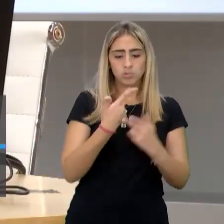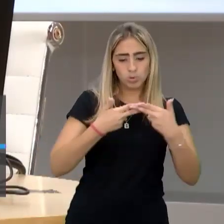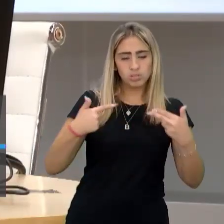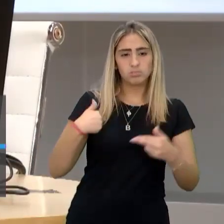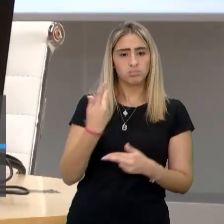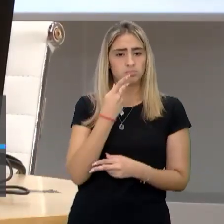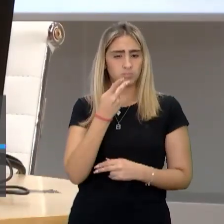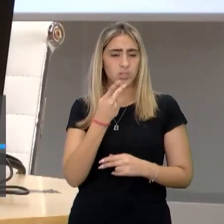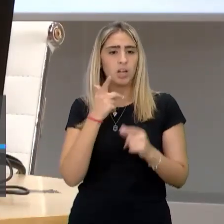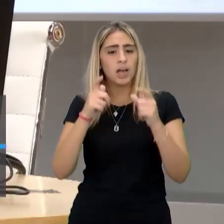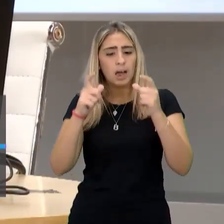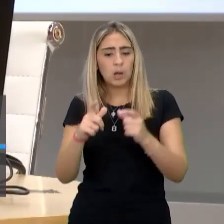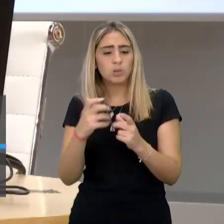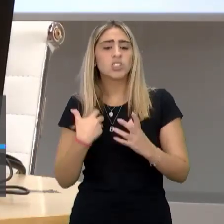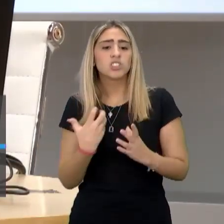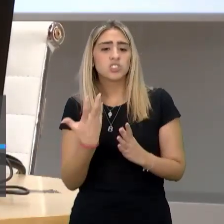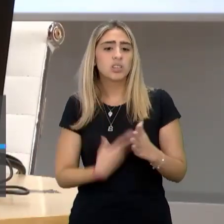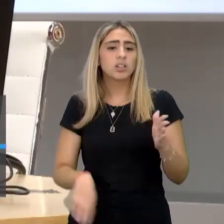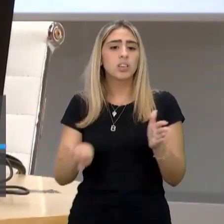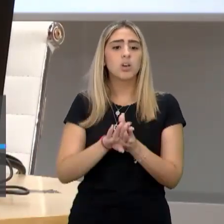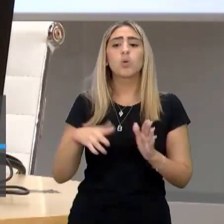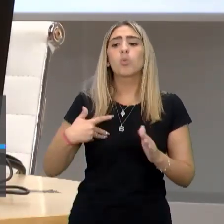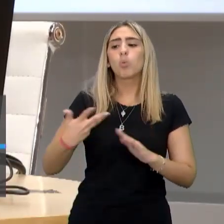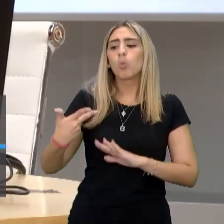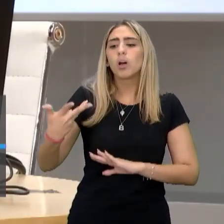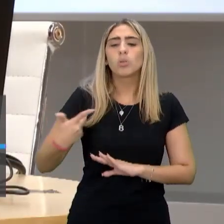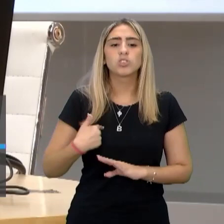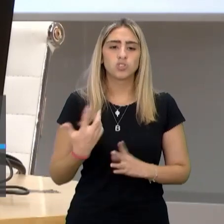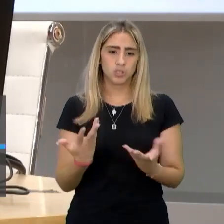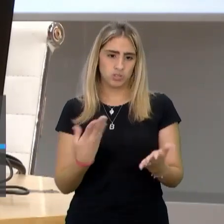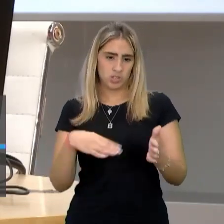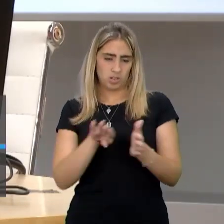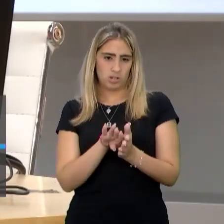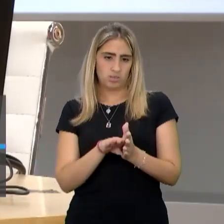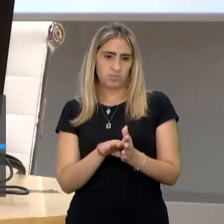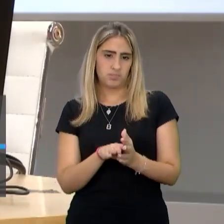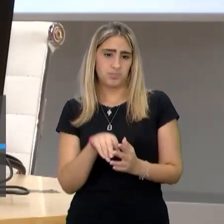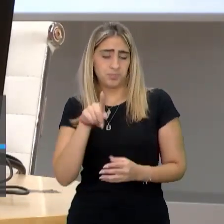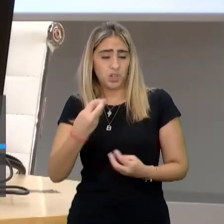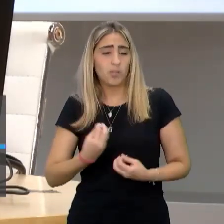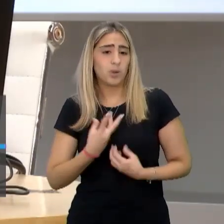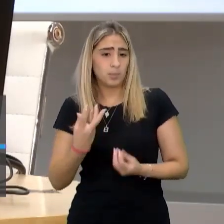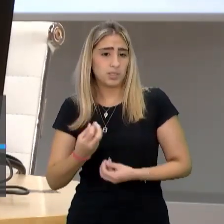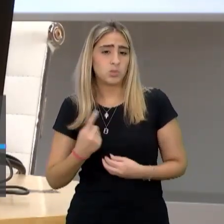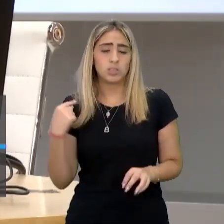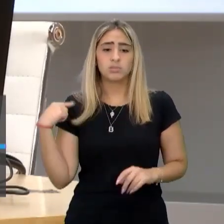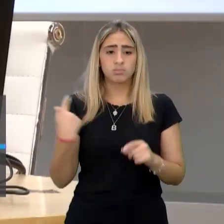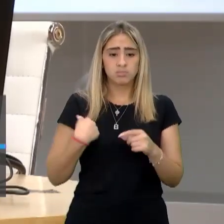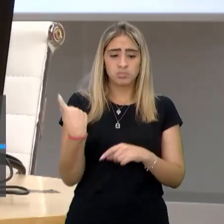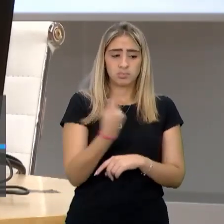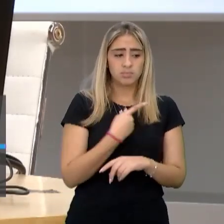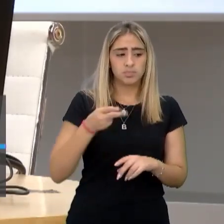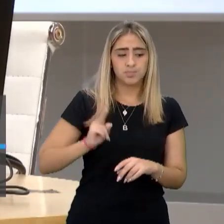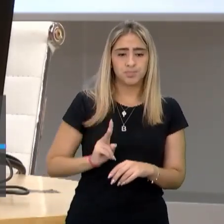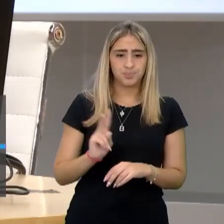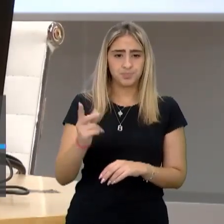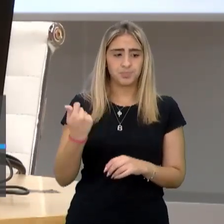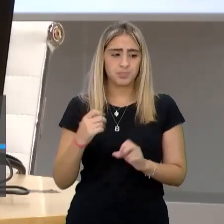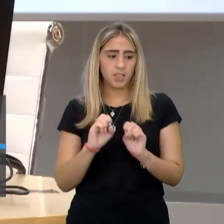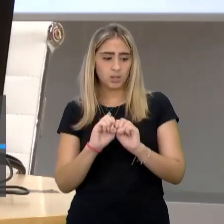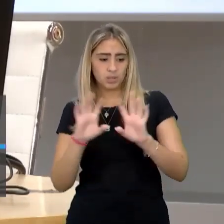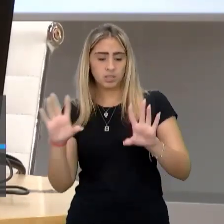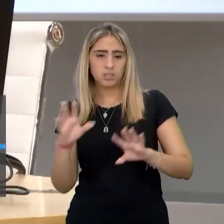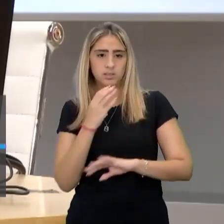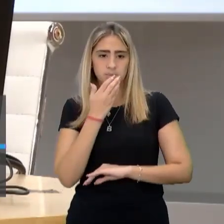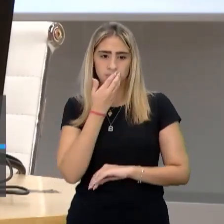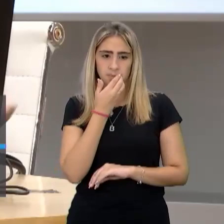ali, onde a gente quer chegar e quando a gente quer chegar, né? Então, são informações que a gente sempre precisa deixar muito claro. Às vezes, em